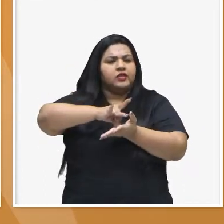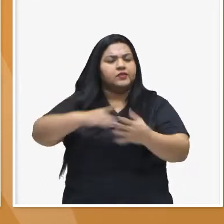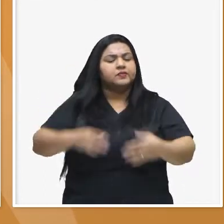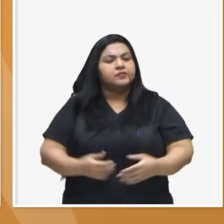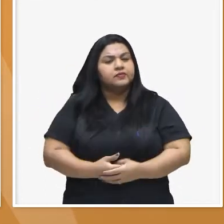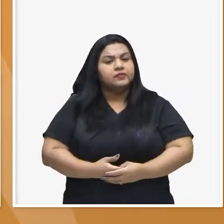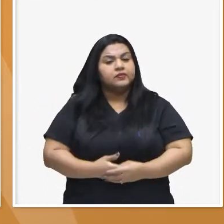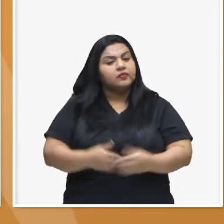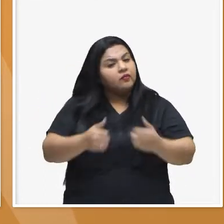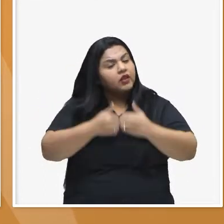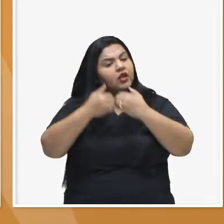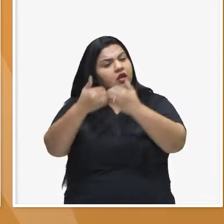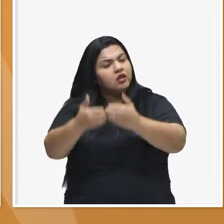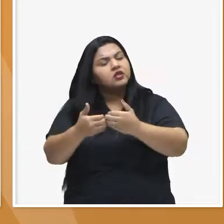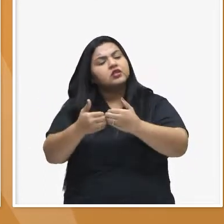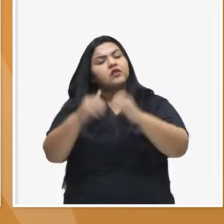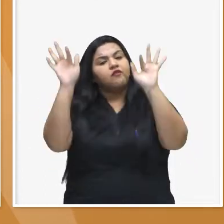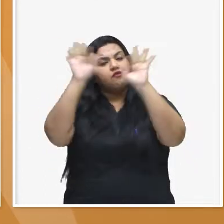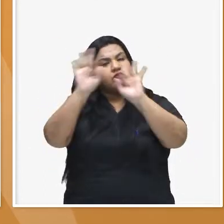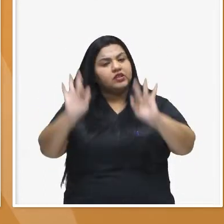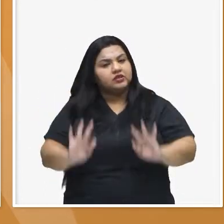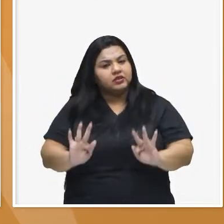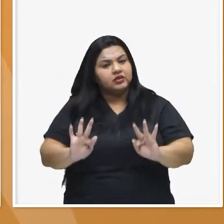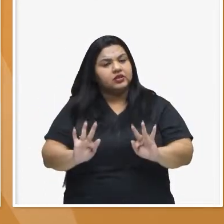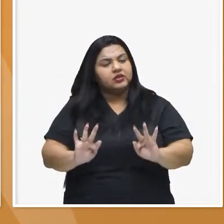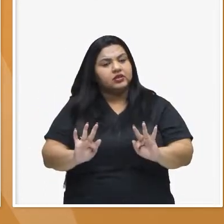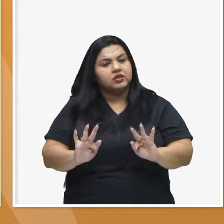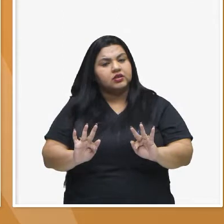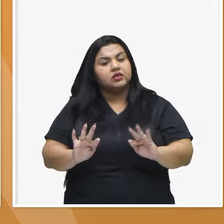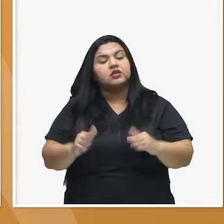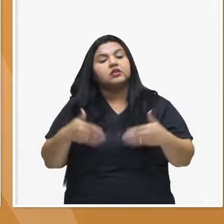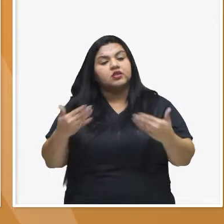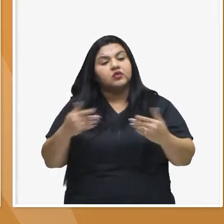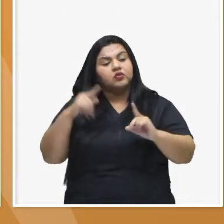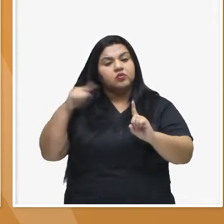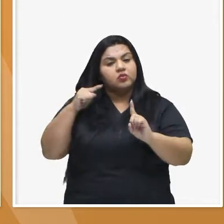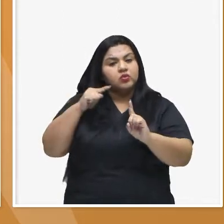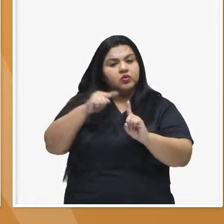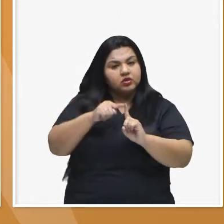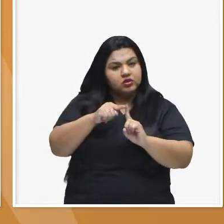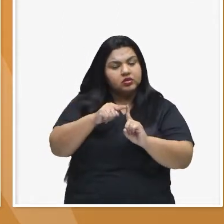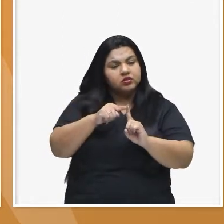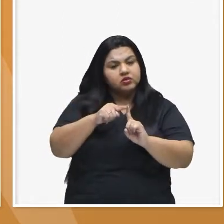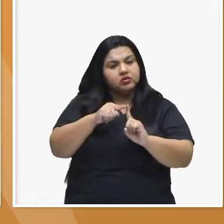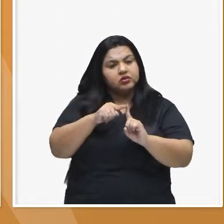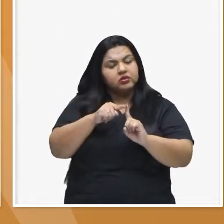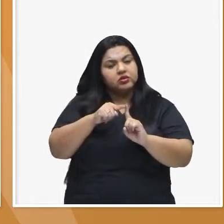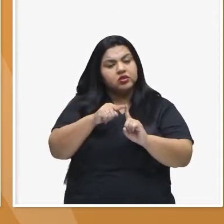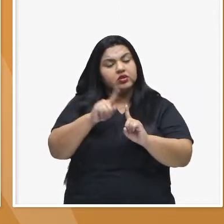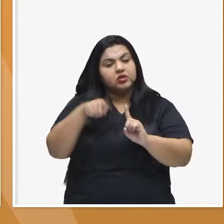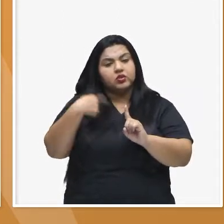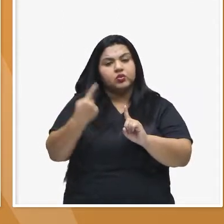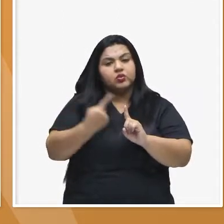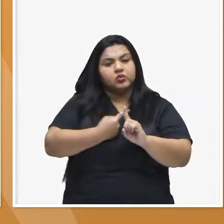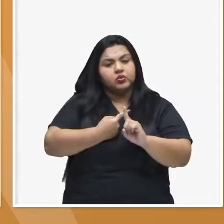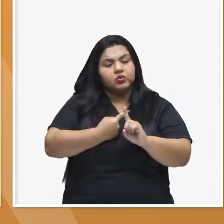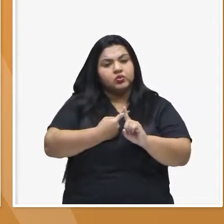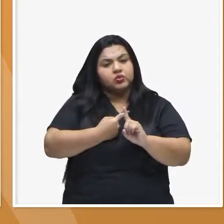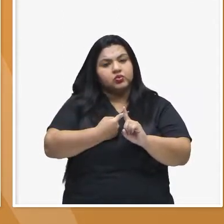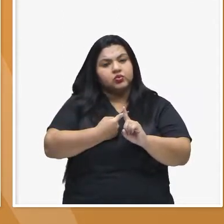nos aproximar da felicidade, né? Esse é o objetivo da nossa,